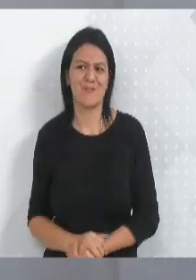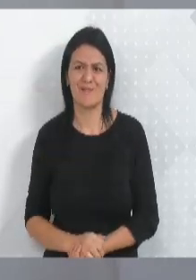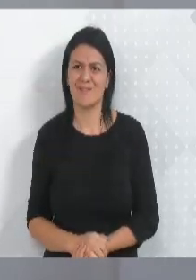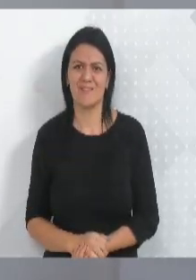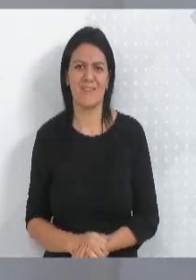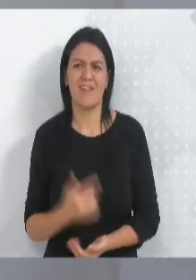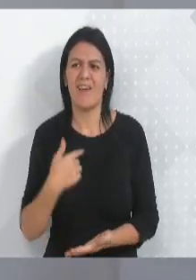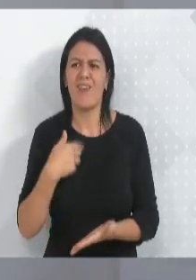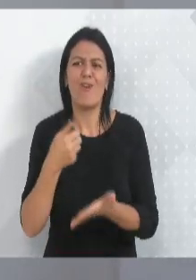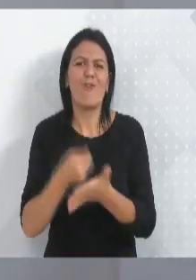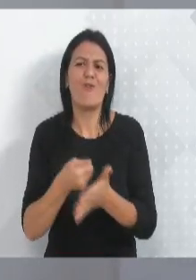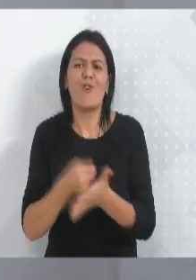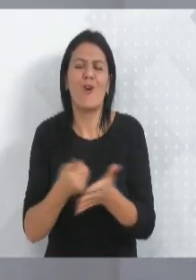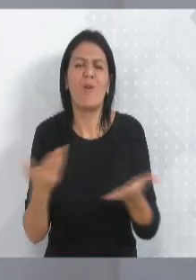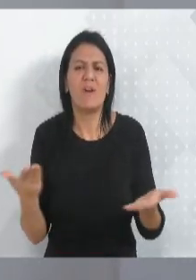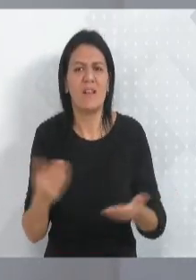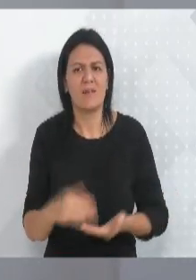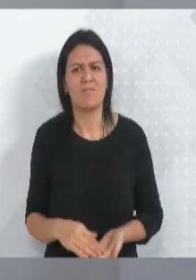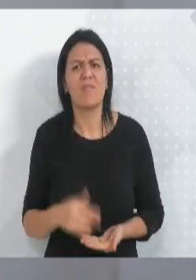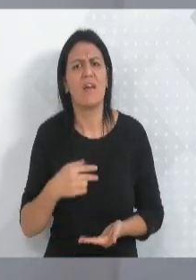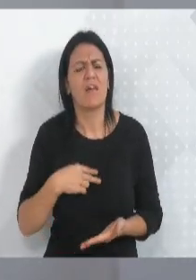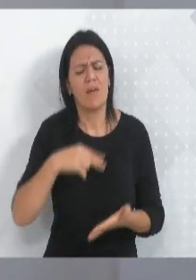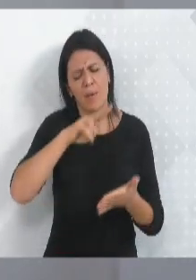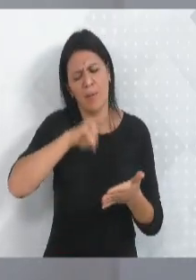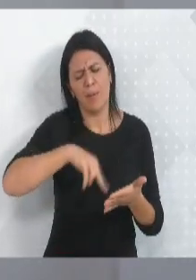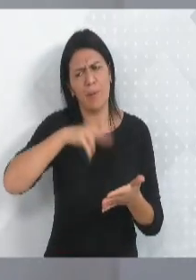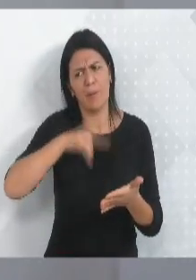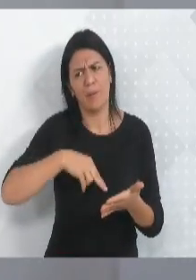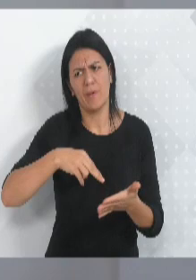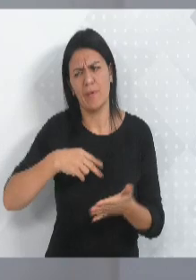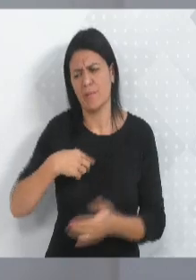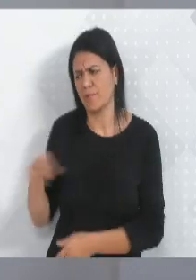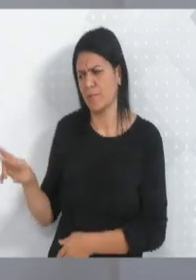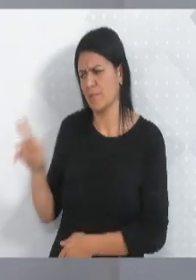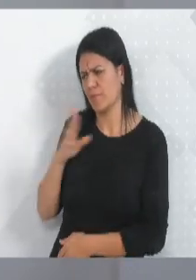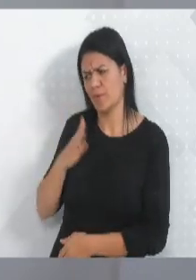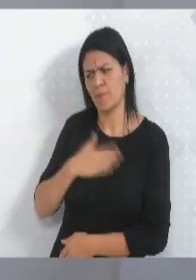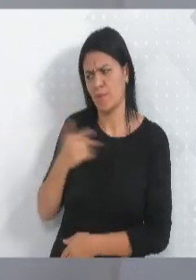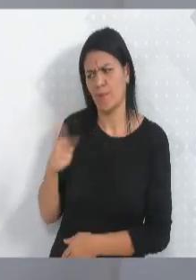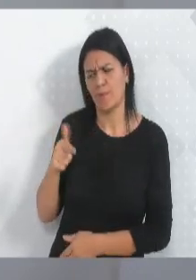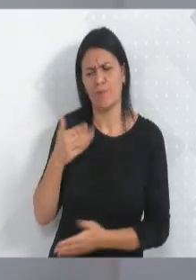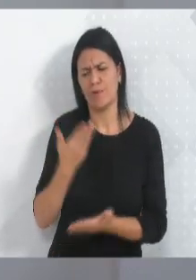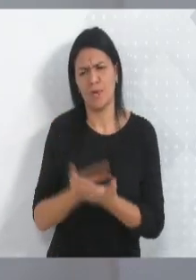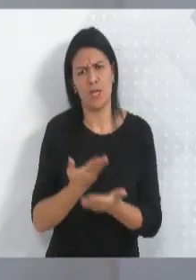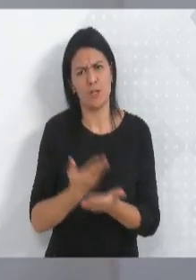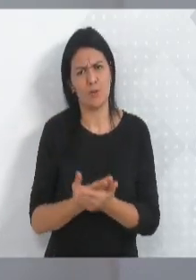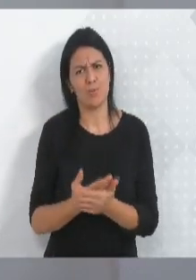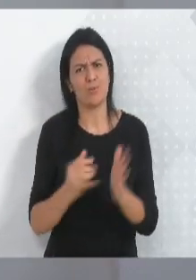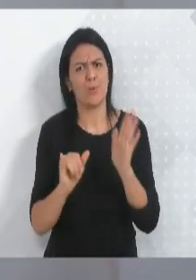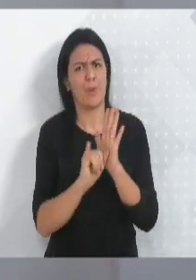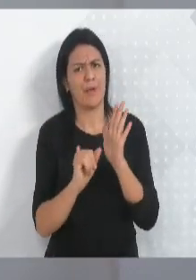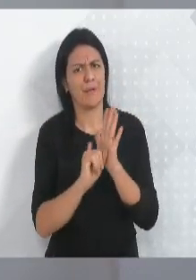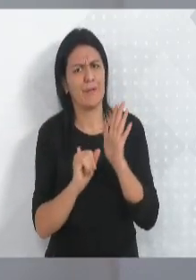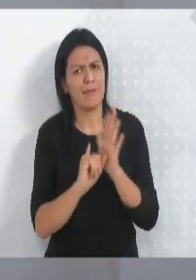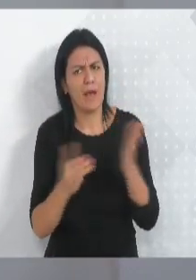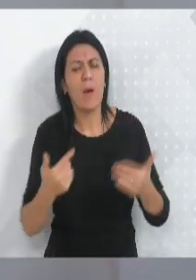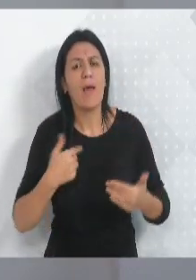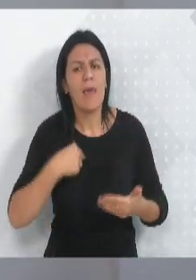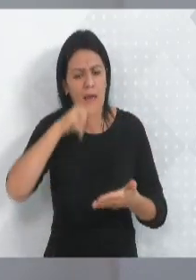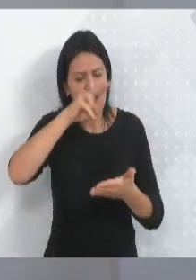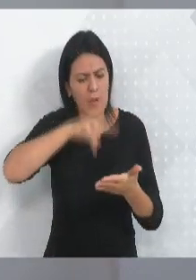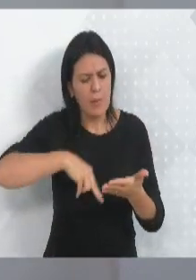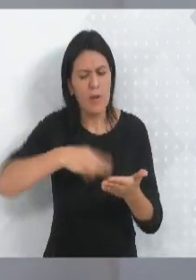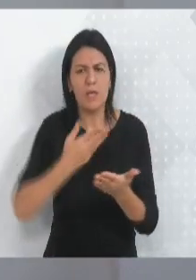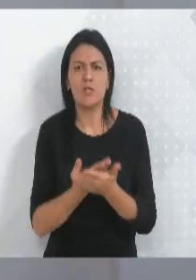novamente, qual é o estudo? Eu li lá, não vim me responder que tinha um estudo lá nos editais, lá da licitação, eu li aqueles estudos